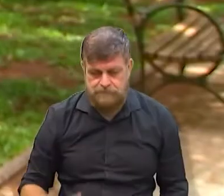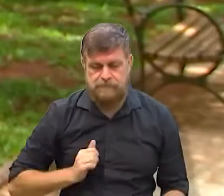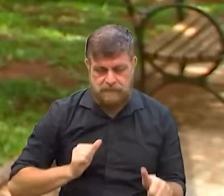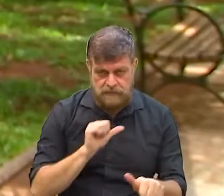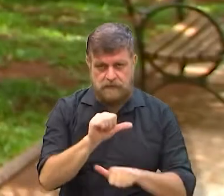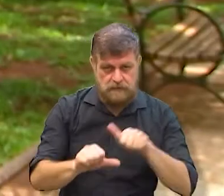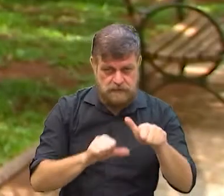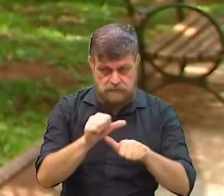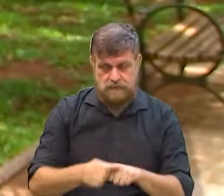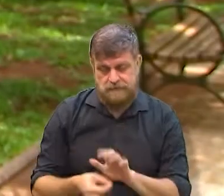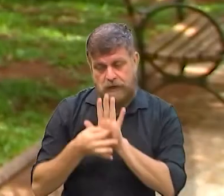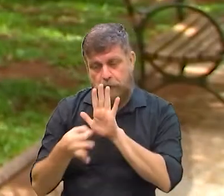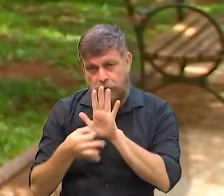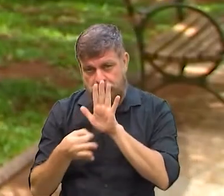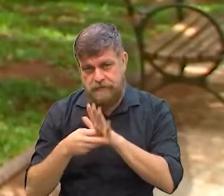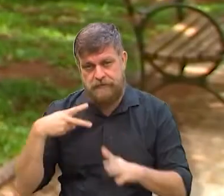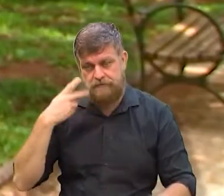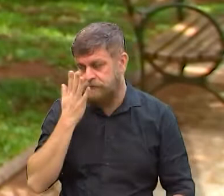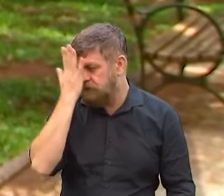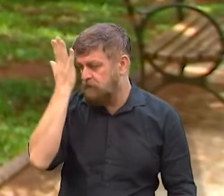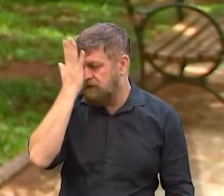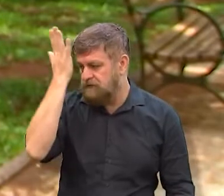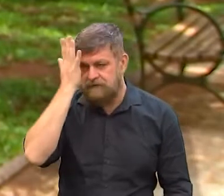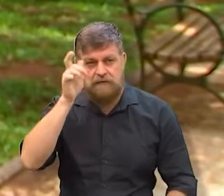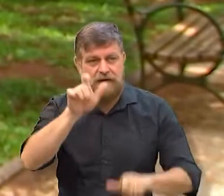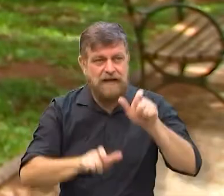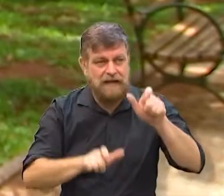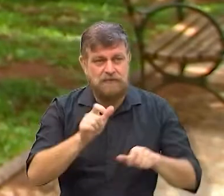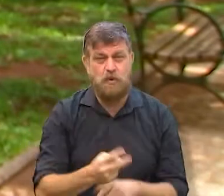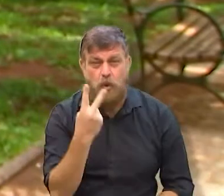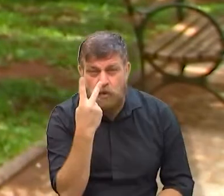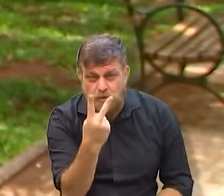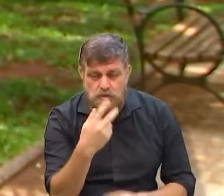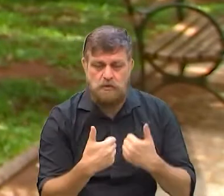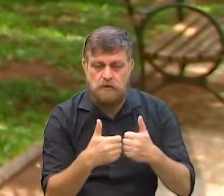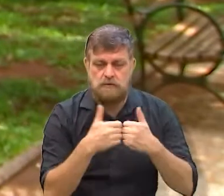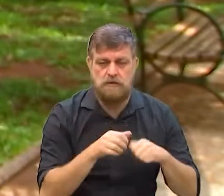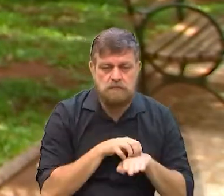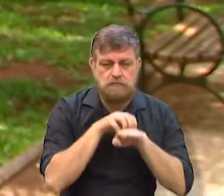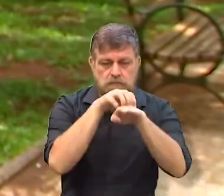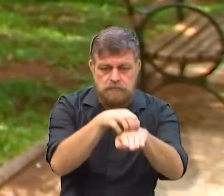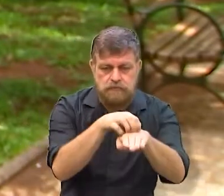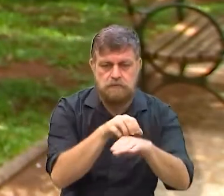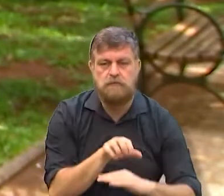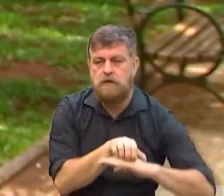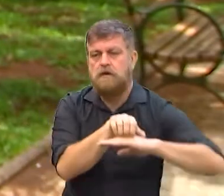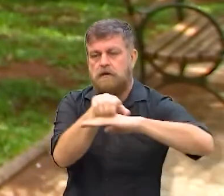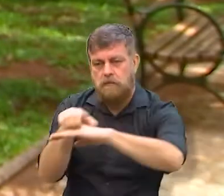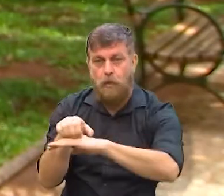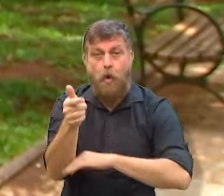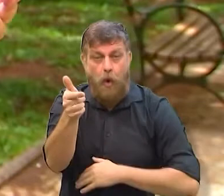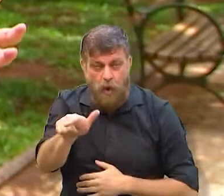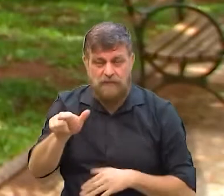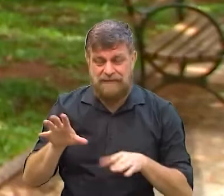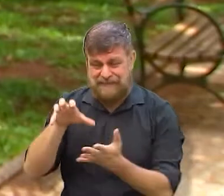essas mudanças, segundo o vereador Marcelo da Farmácia, os moradores teriam que pegar 2 ônibus até o novo posto de